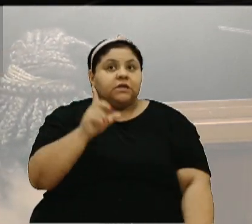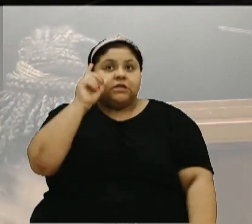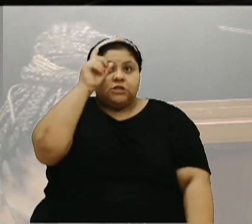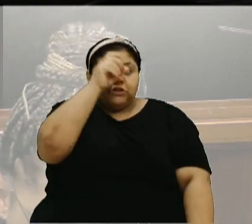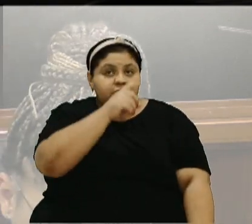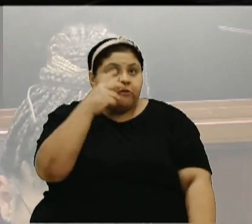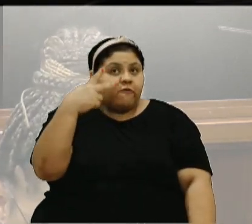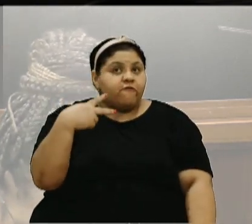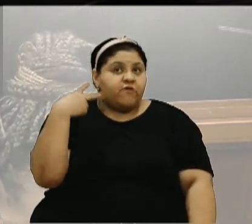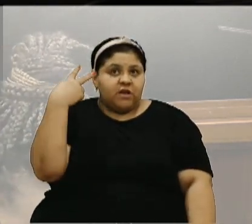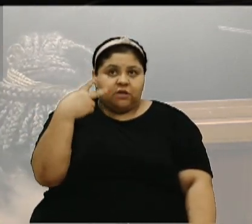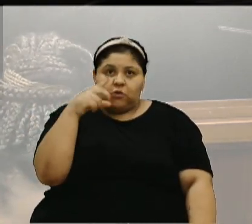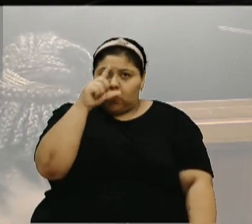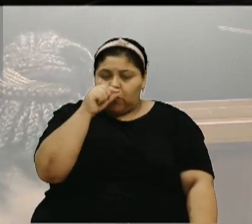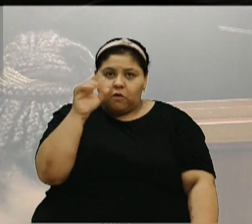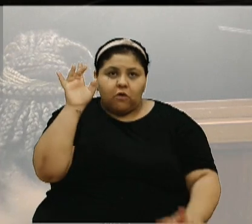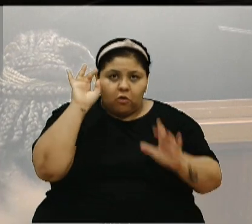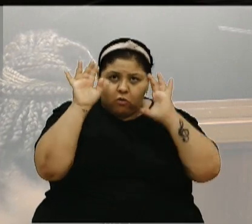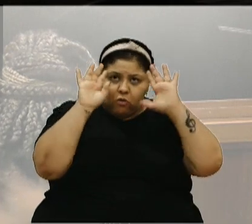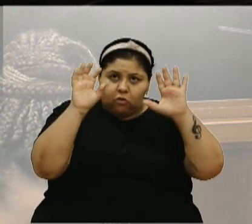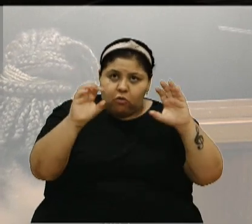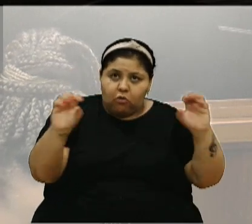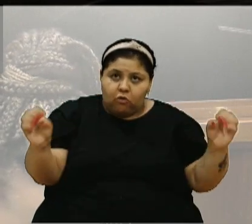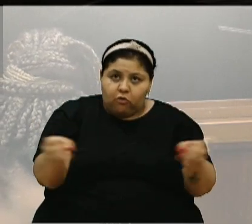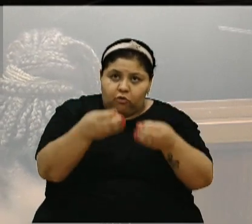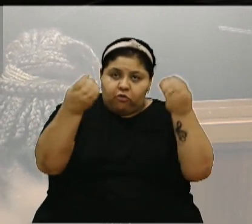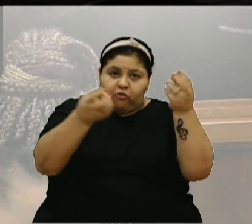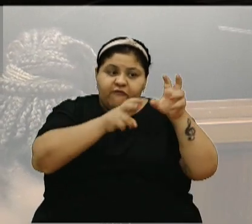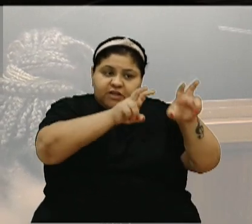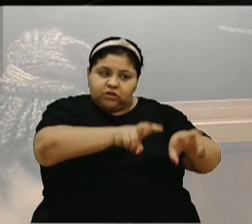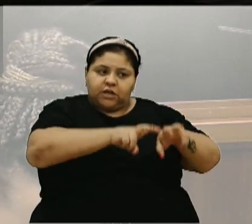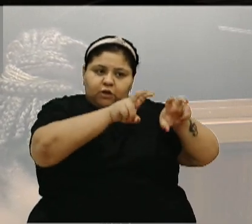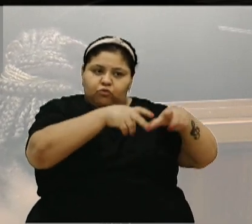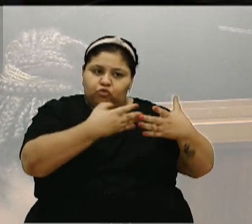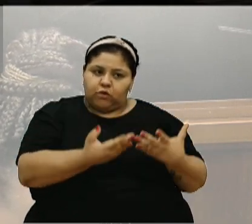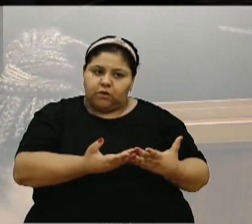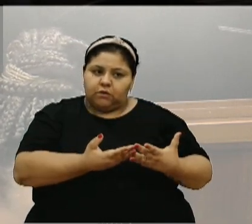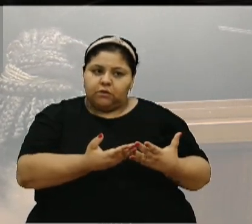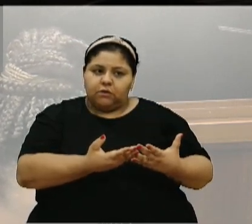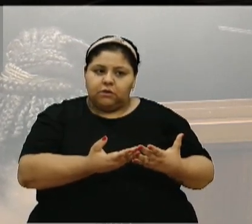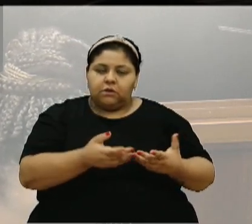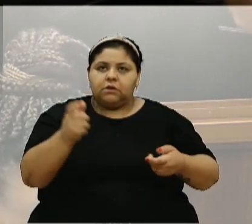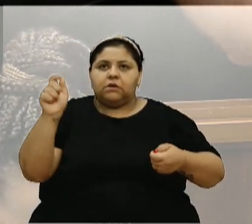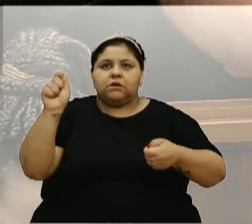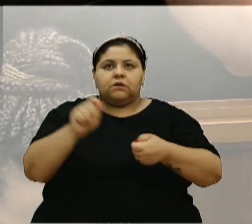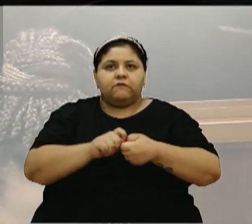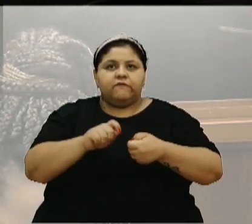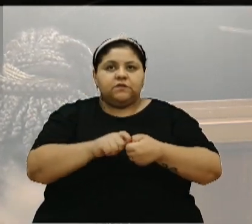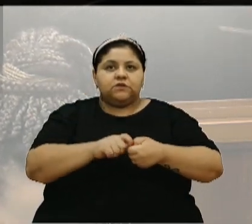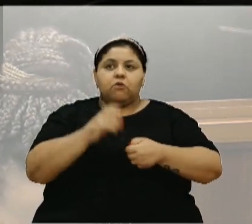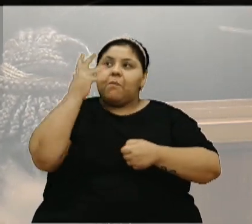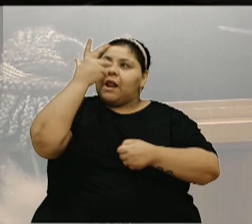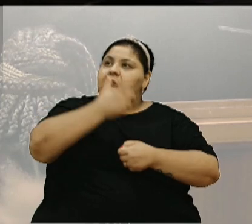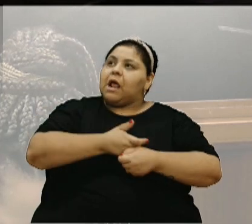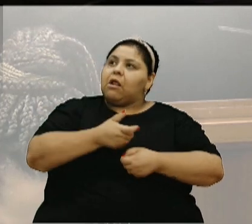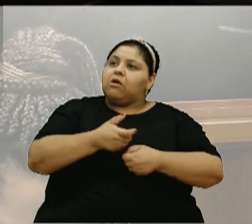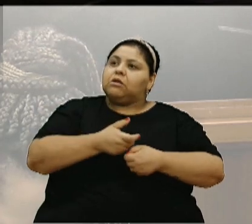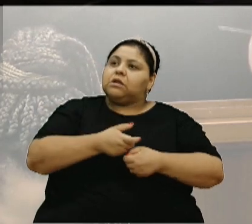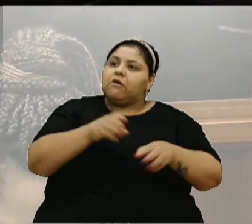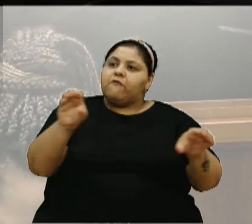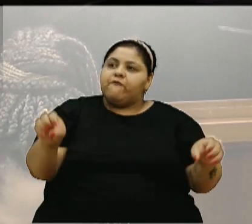vereador Fantinel. Imagina lá na festa dos agricultores de Fazenda Souza. Fazer uma baita festa e